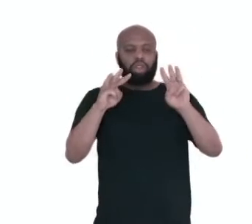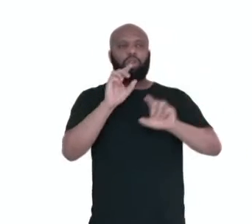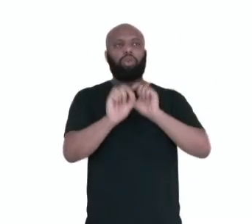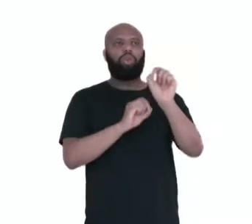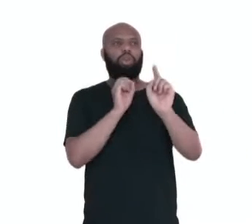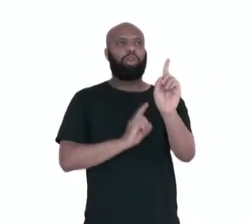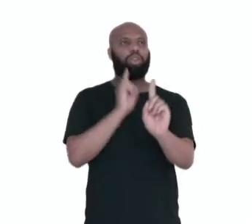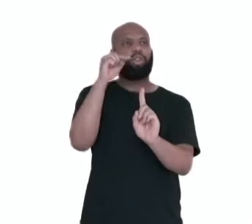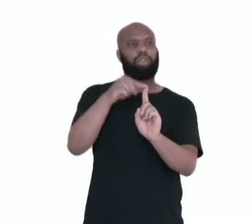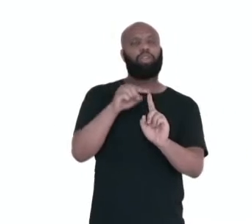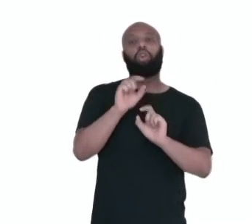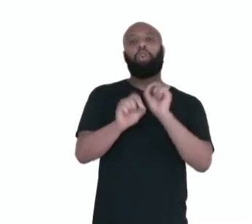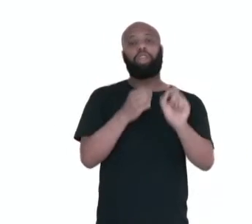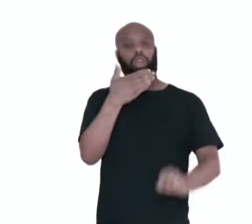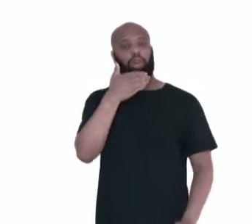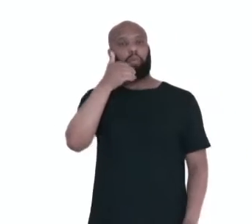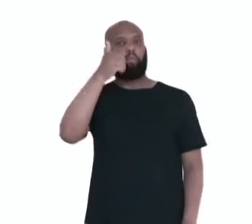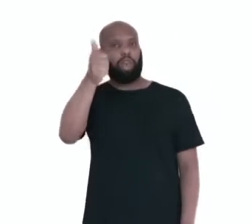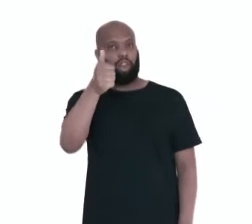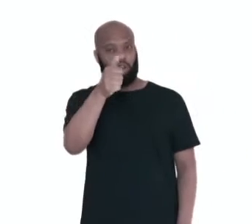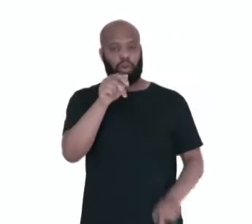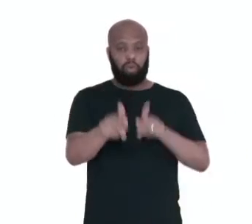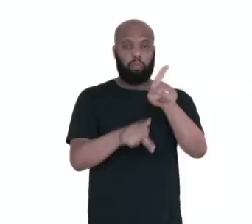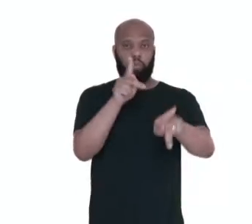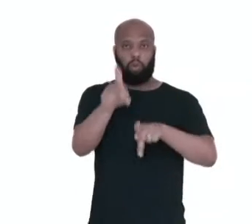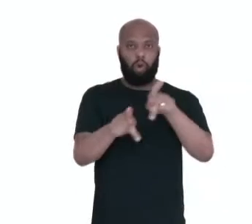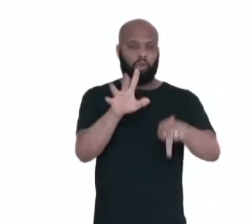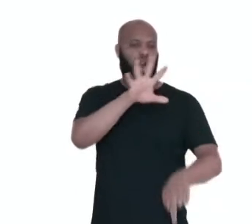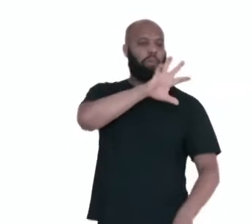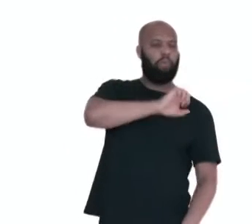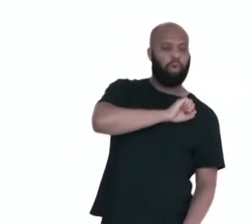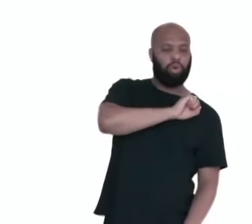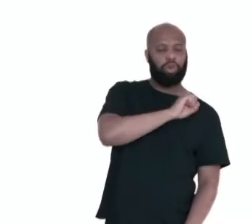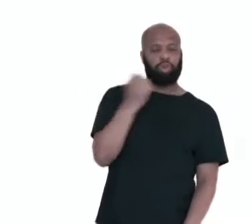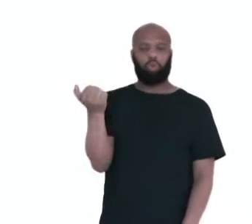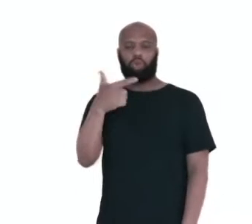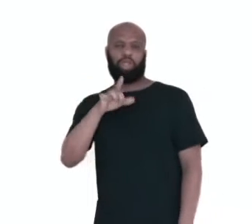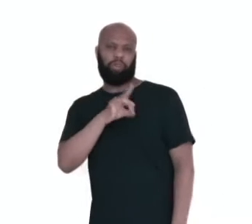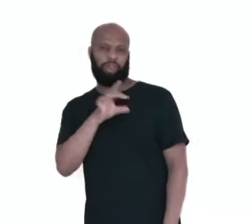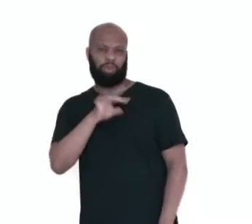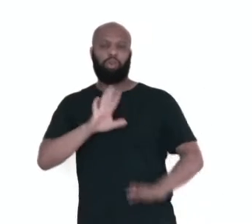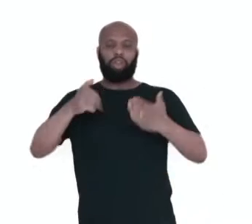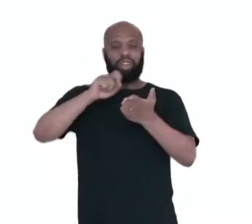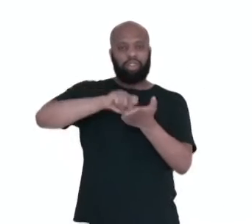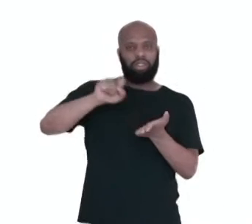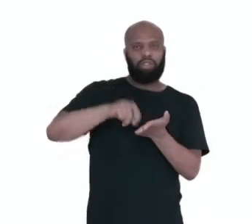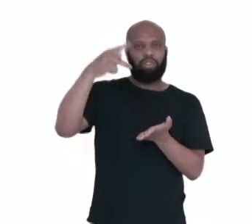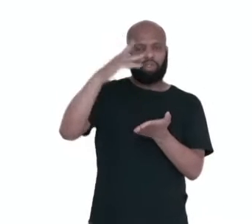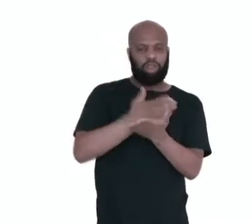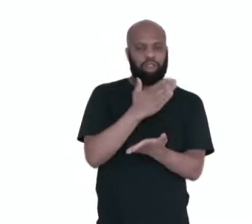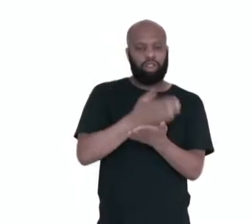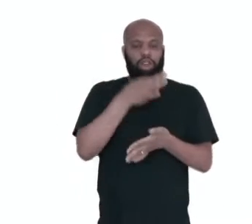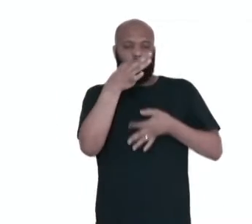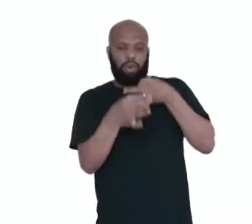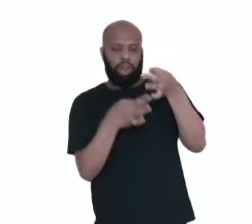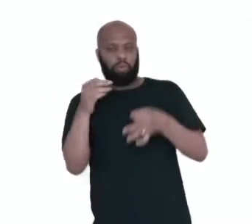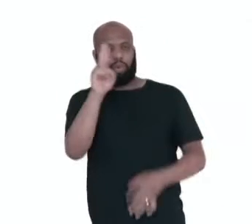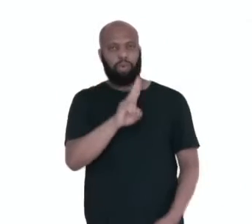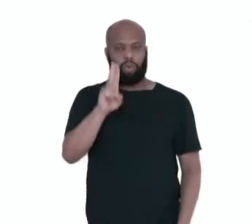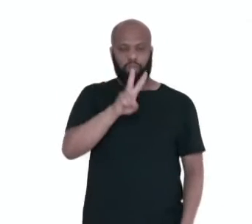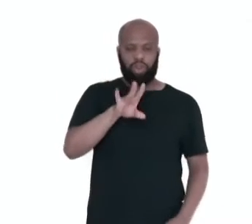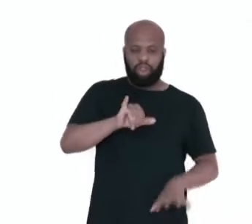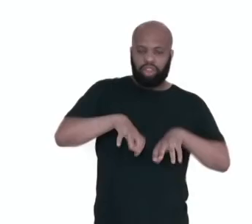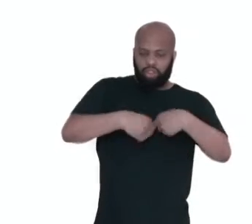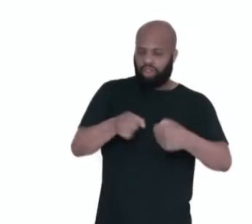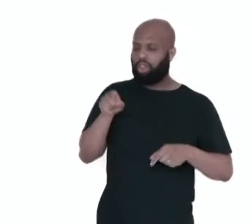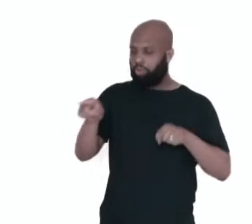ideia de que é preferível ser amado do que temido. Anote no caderno os argumentos utilizados para